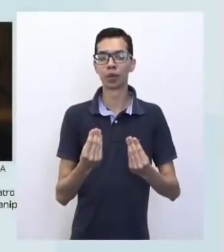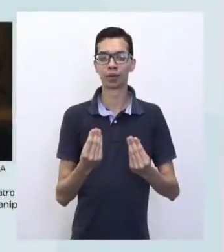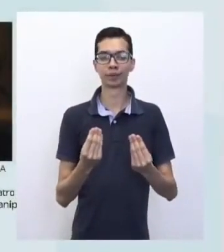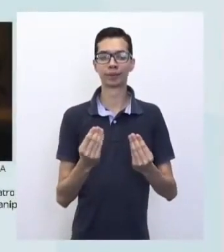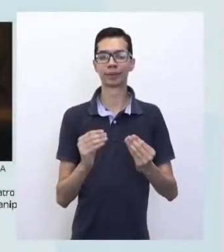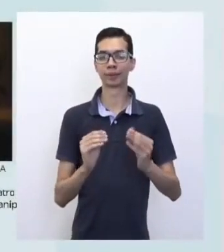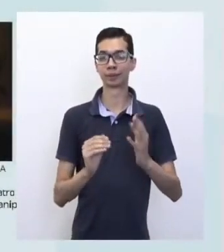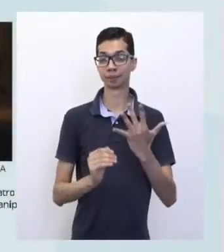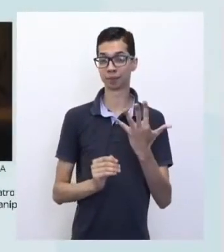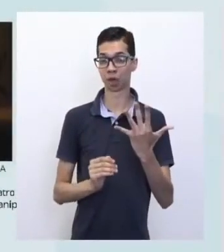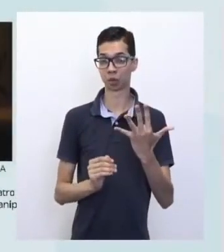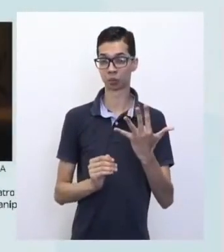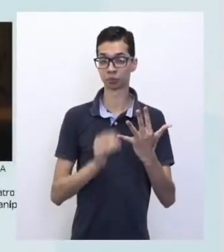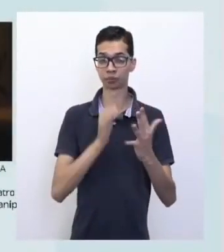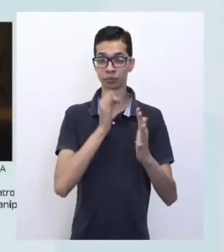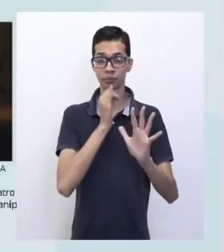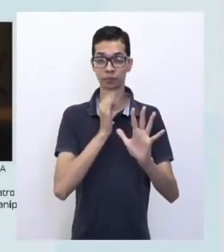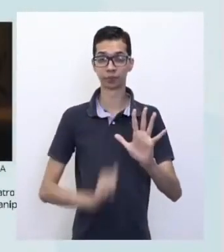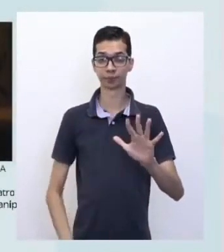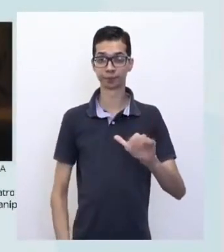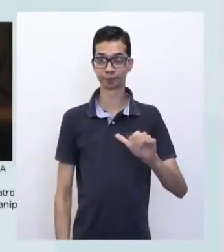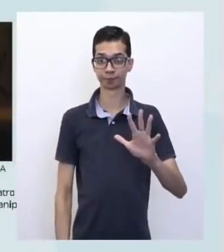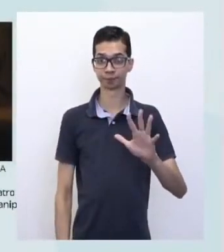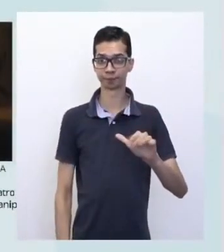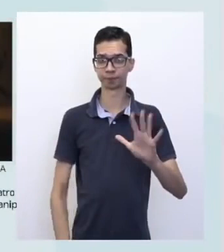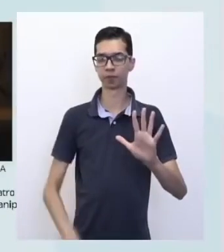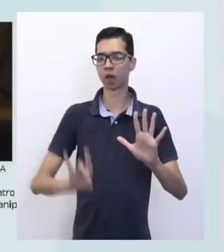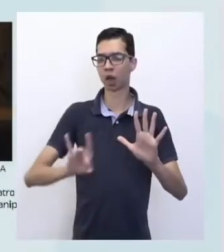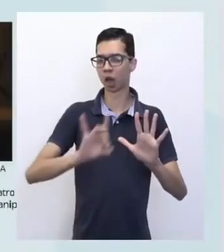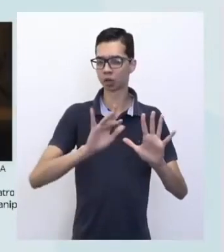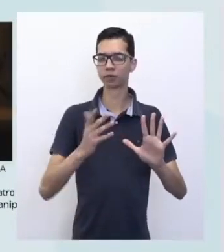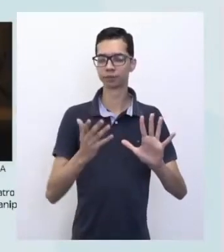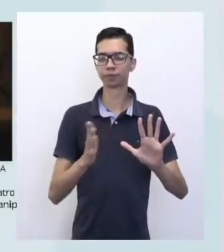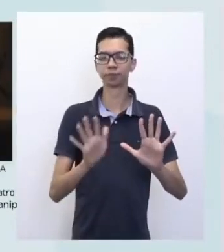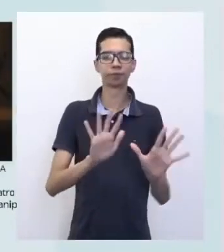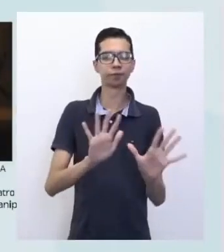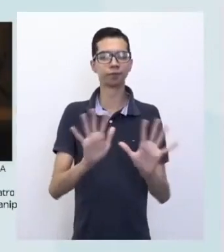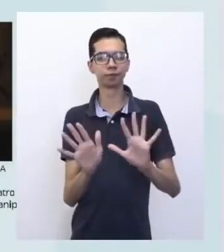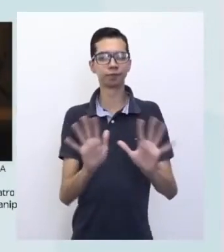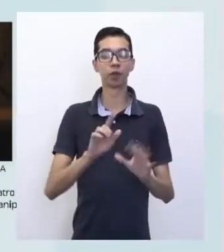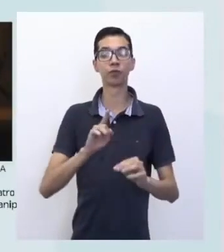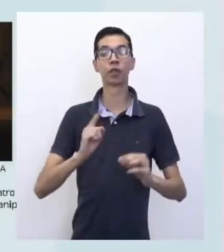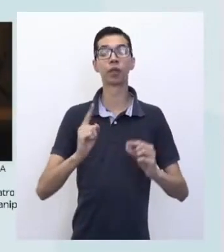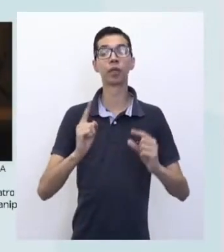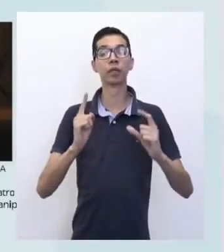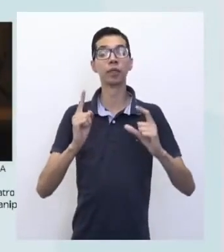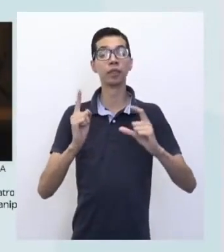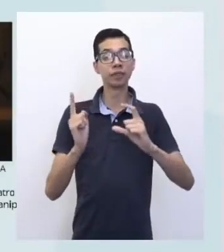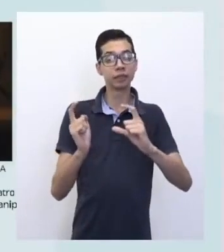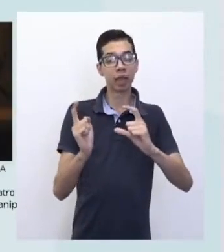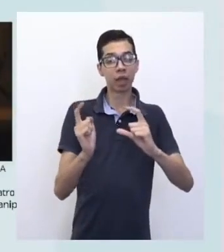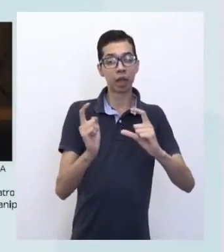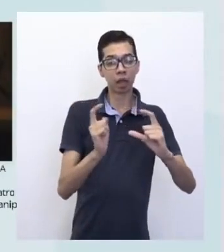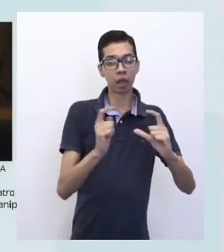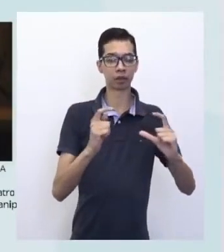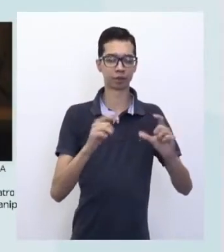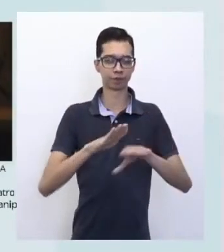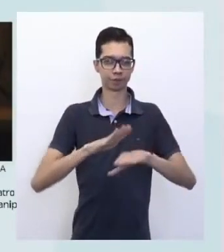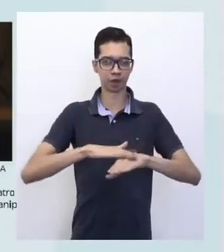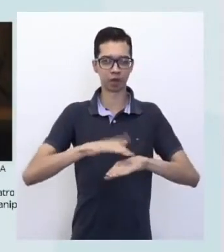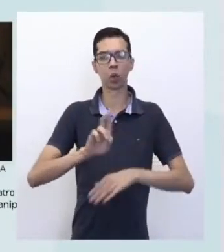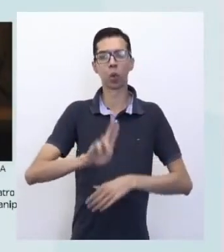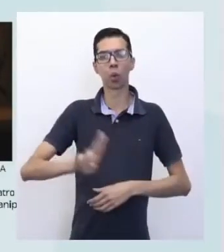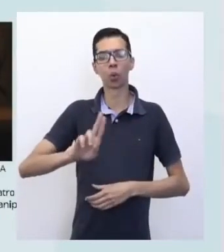das mãos para frente, para trás e para os lados. Feito isso, faça uma cena com a interação entre os dedos, usando tinta, pintura de